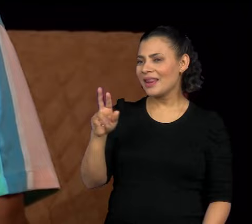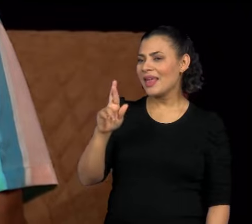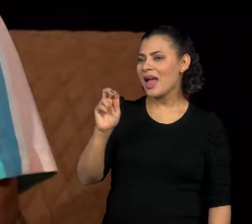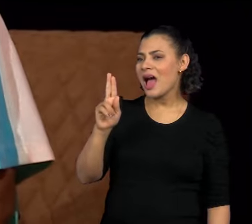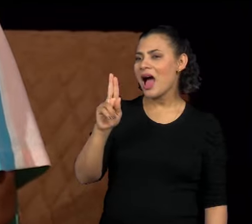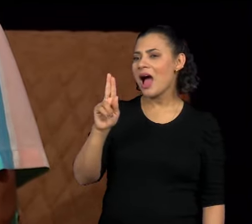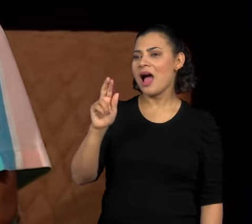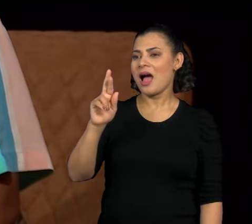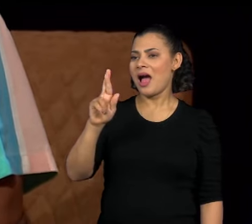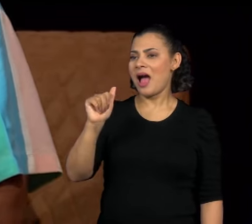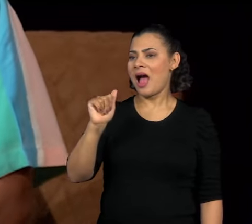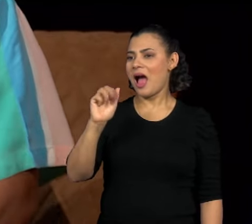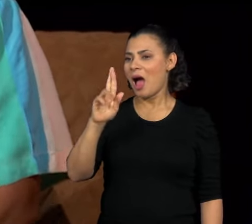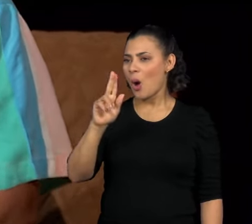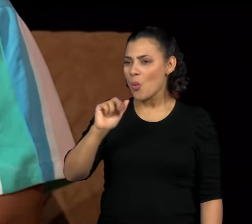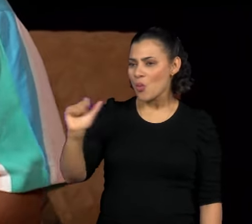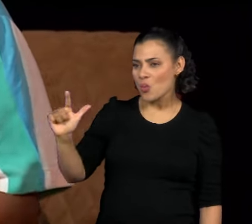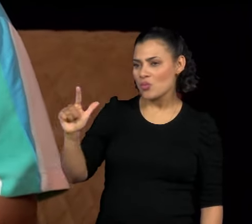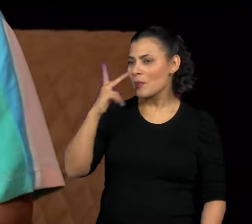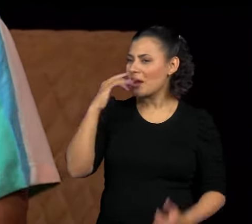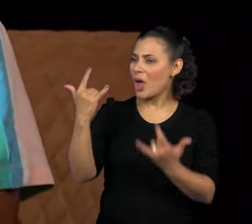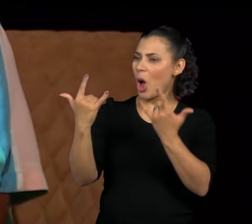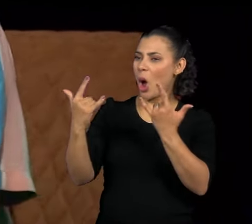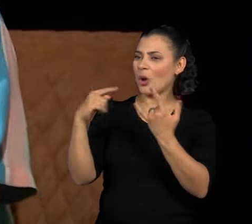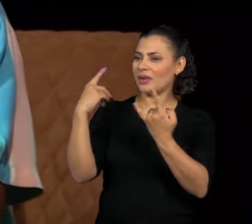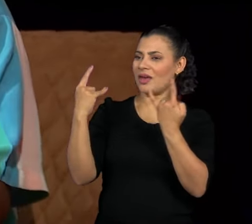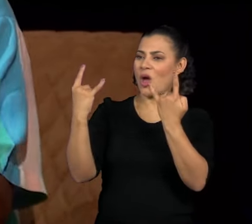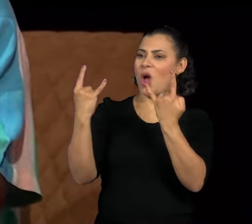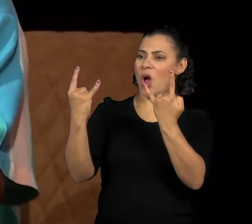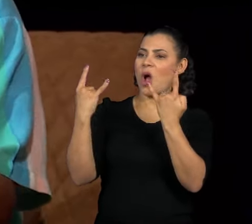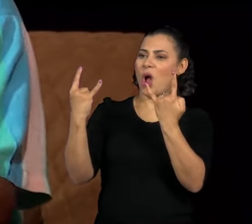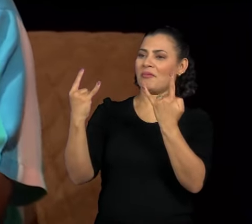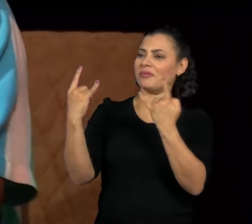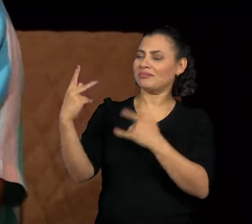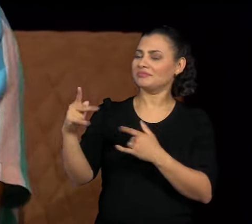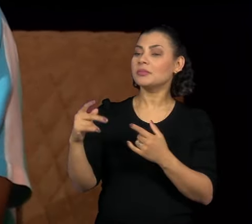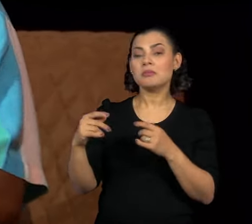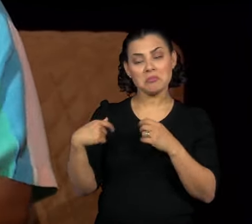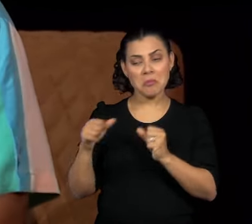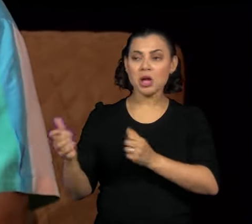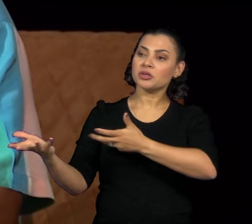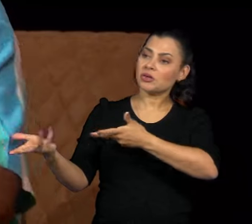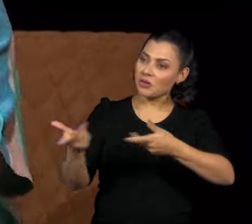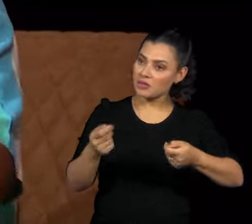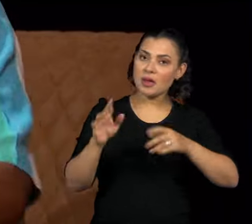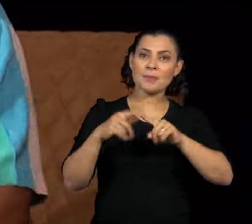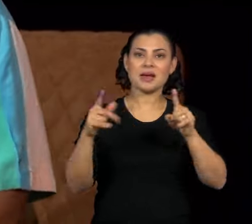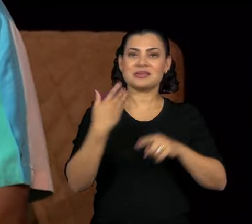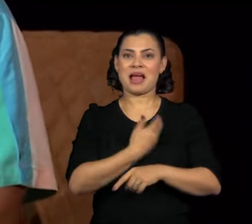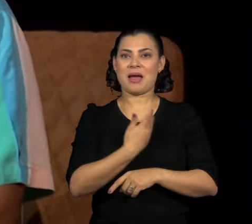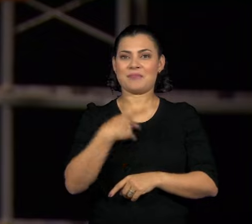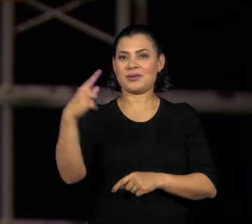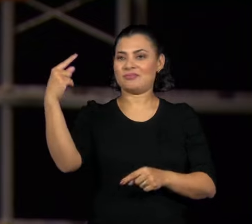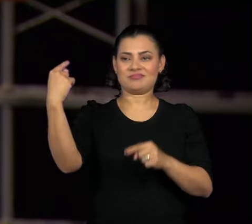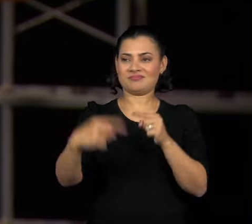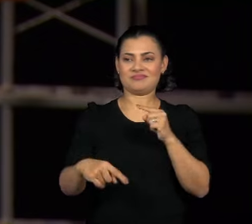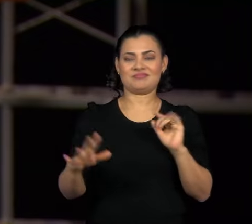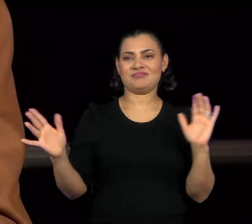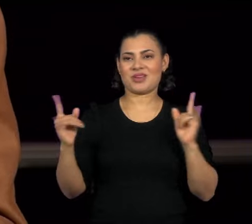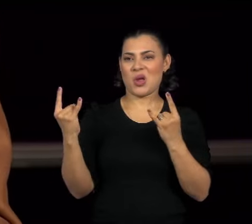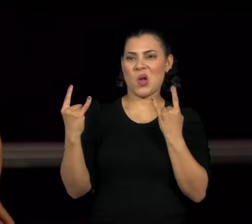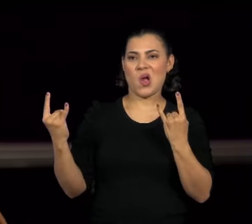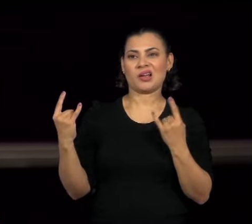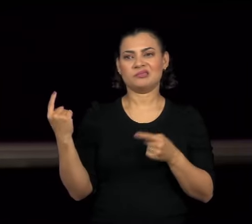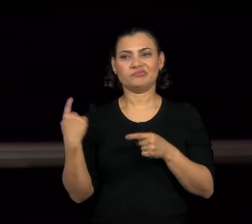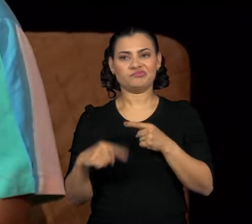muito rock'n'roll. Eles falavam, Jarbas, você pode vir aqui tocar, mas não traga aquele seu amigo não, porque ele não tem